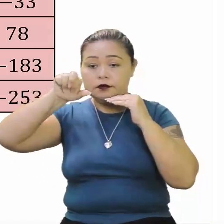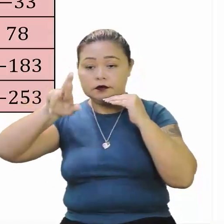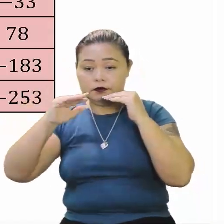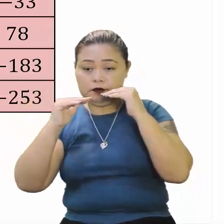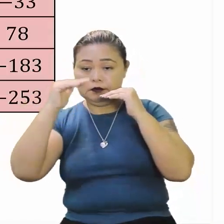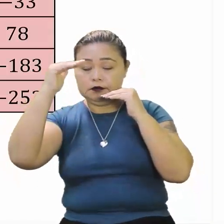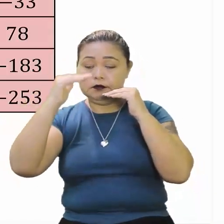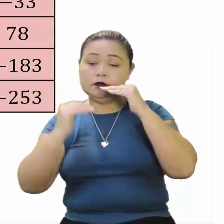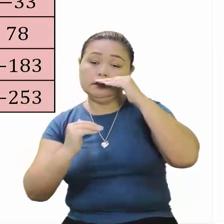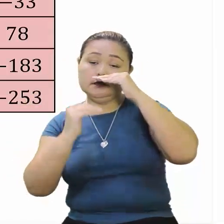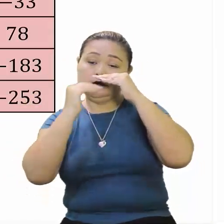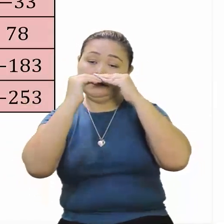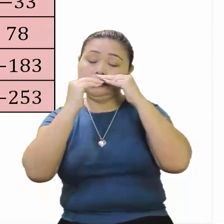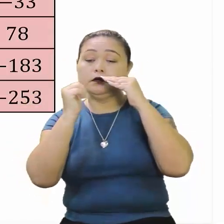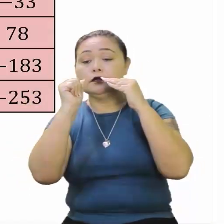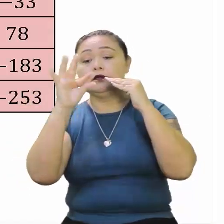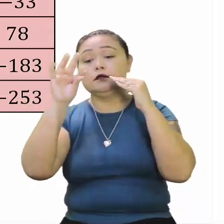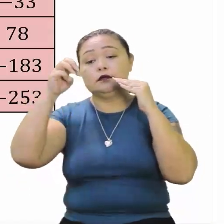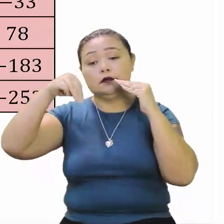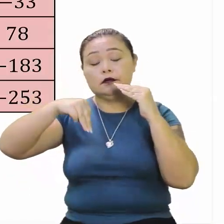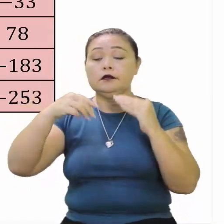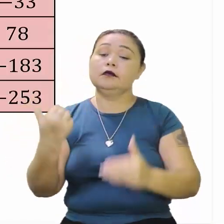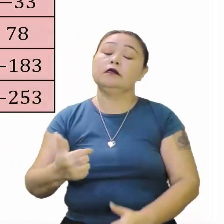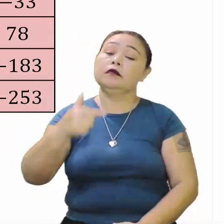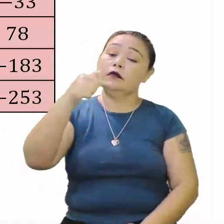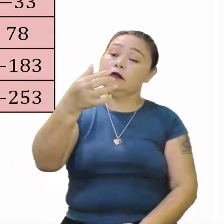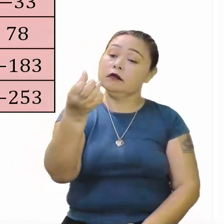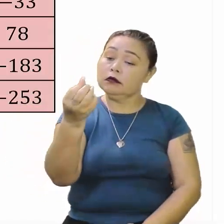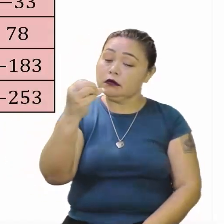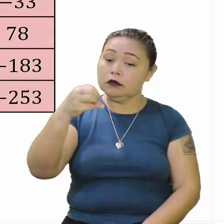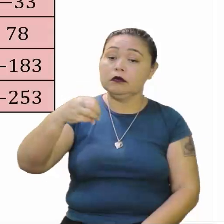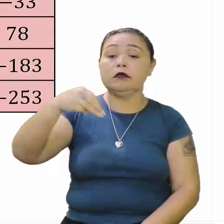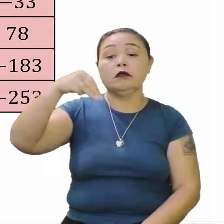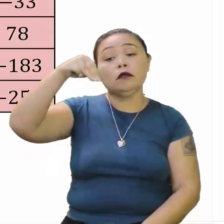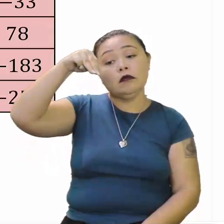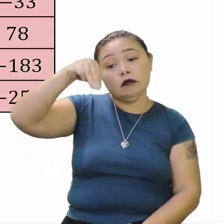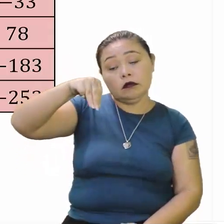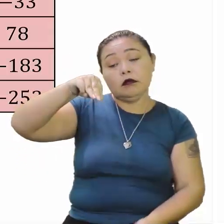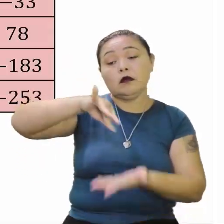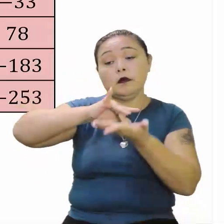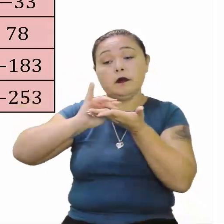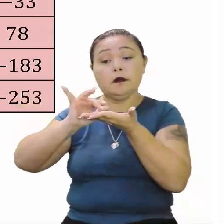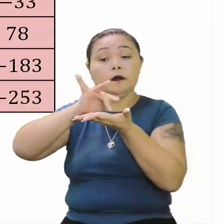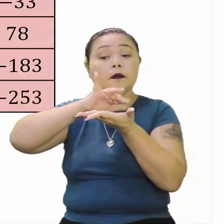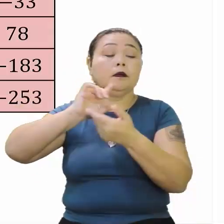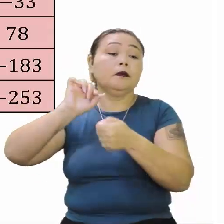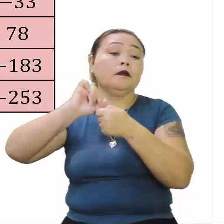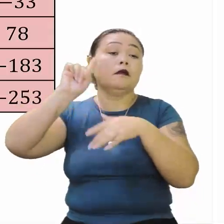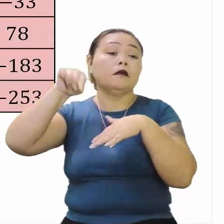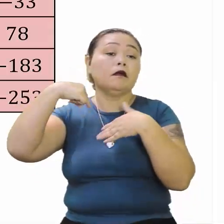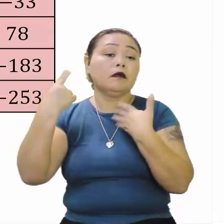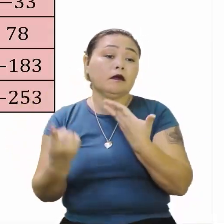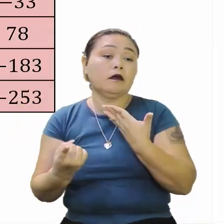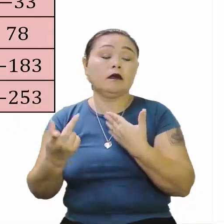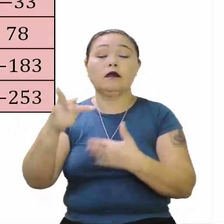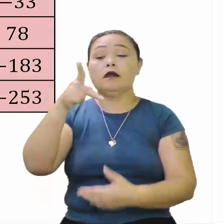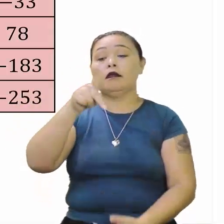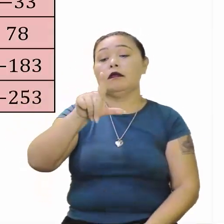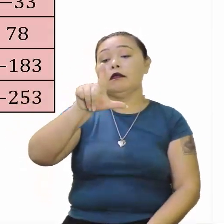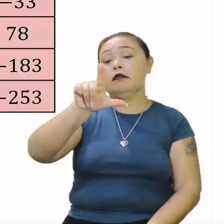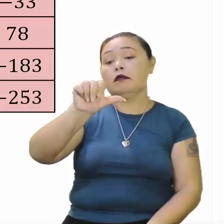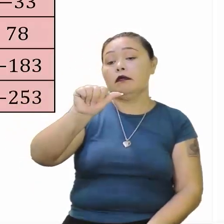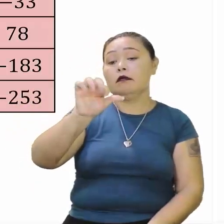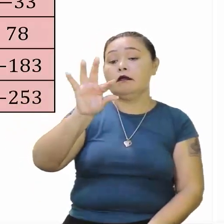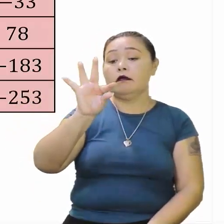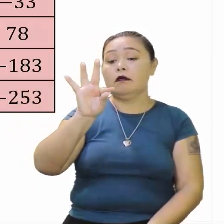pressão atmosférica é um atm ou 760 milímetros de mercúrio. Por exemplo, a platina, ela